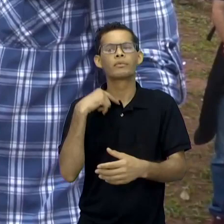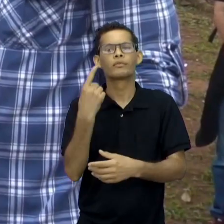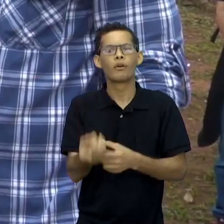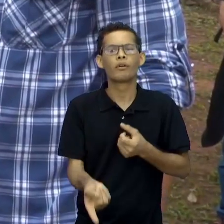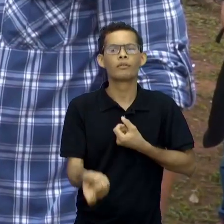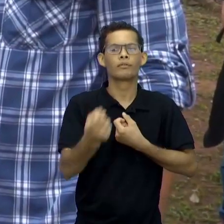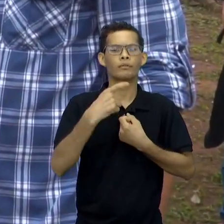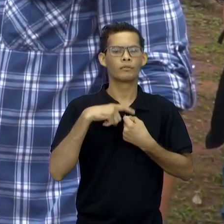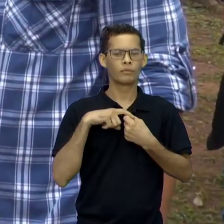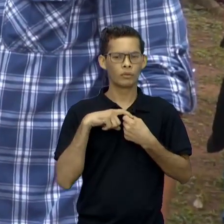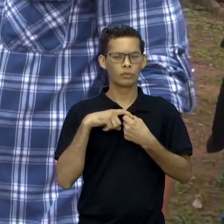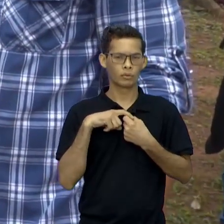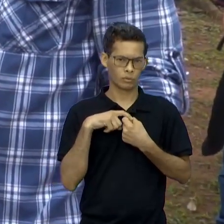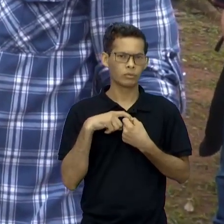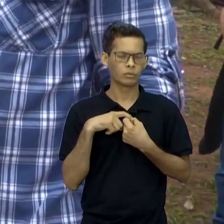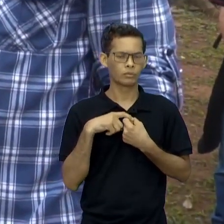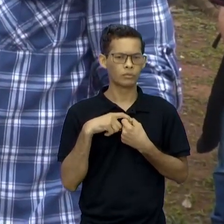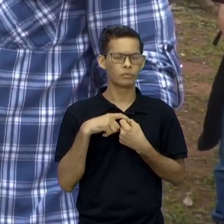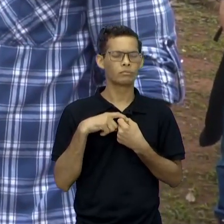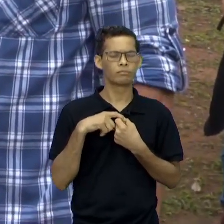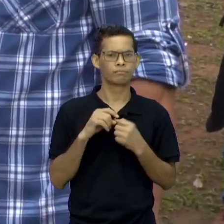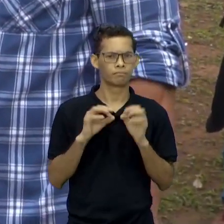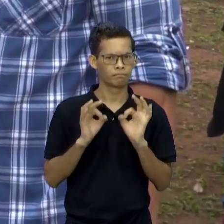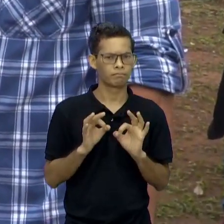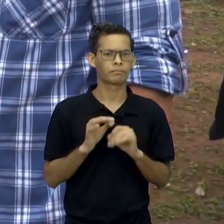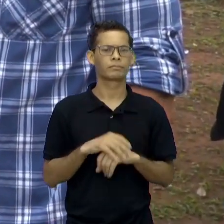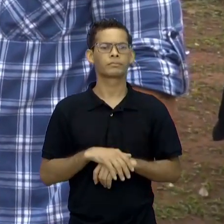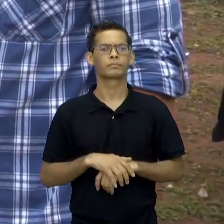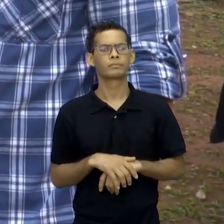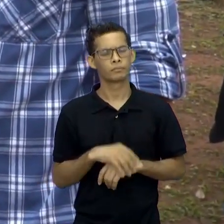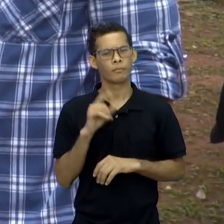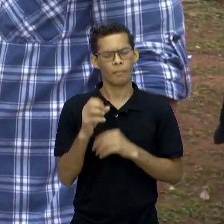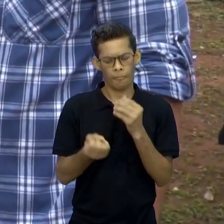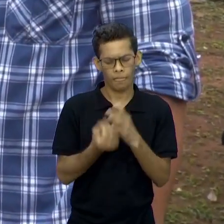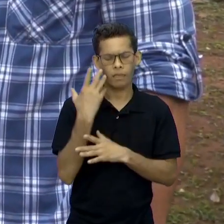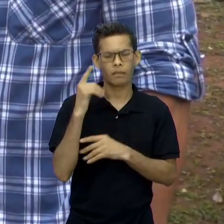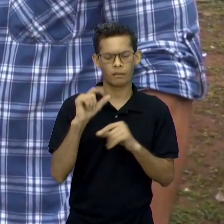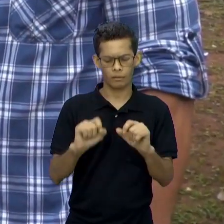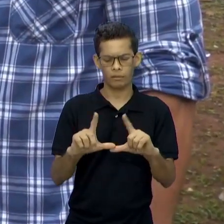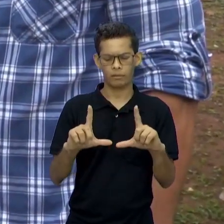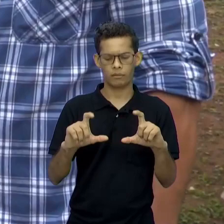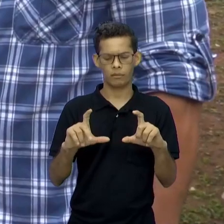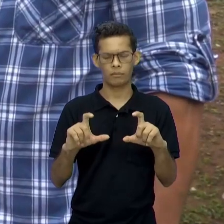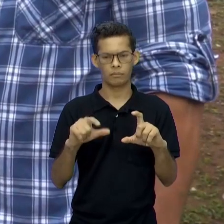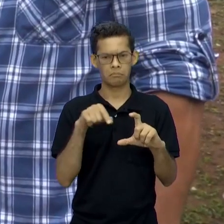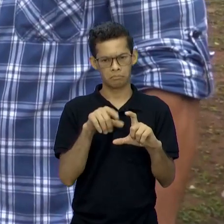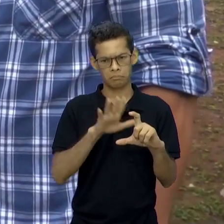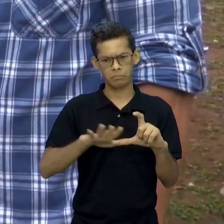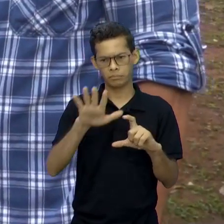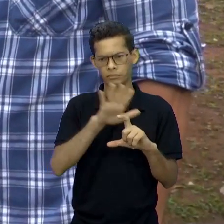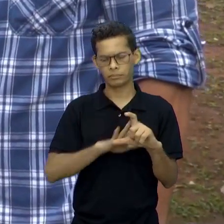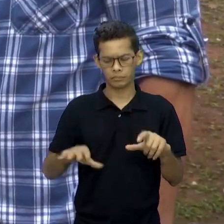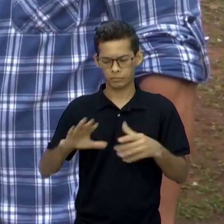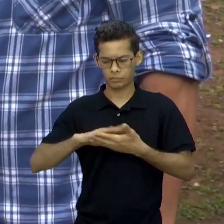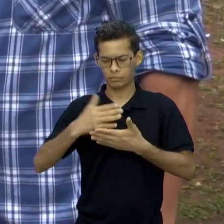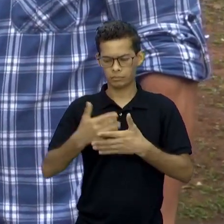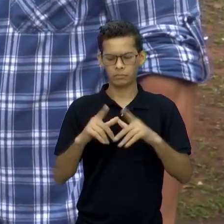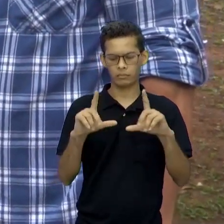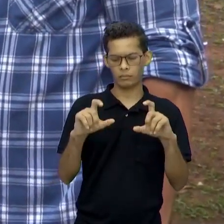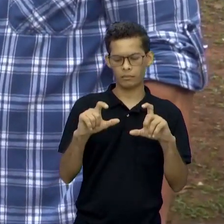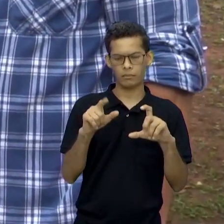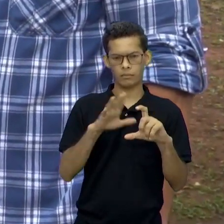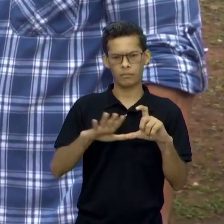ela levou para voltar depois da reflexão. E com isso gera uma imagem na tela do computador e o